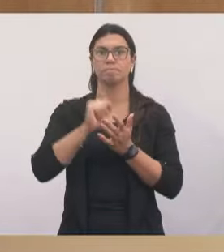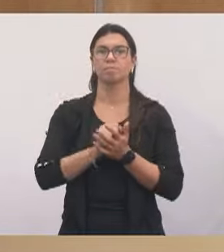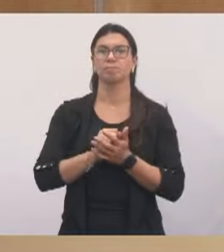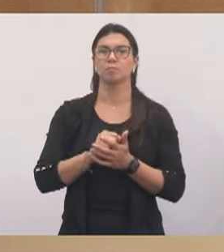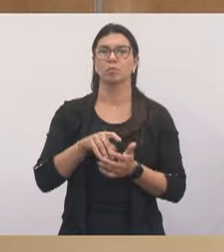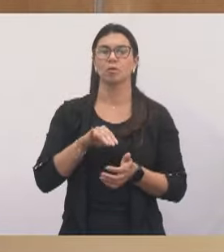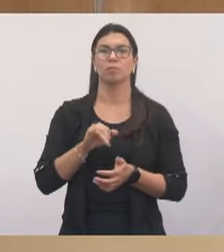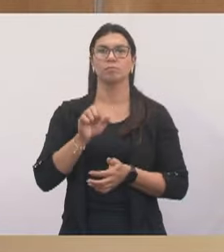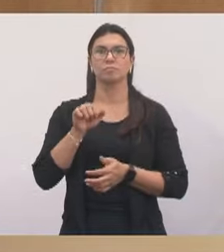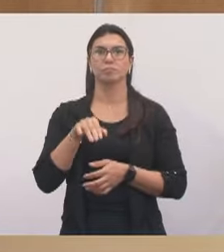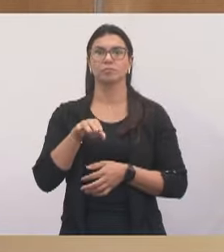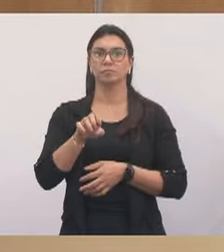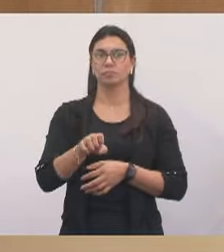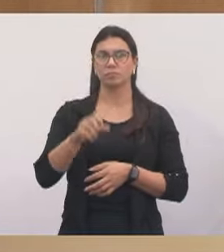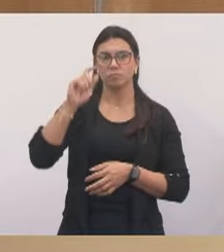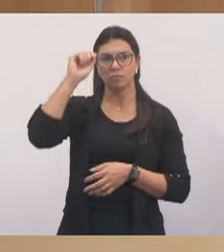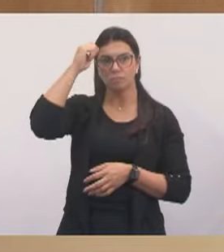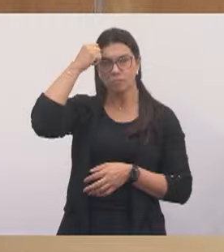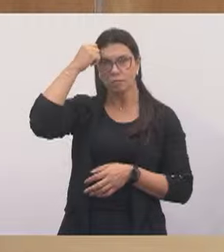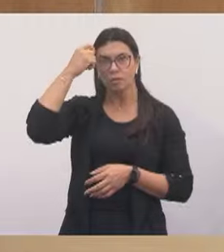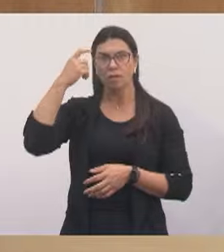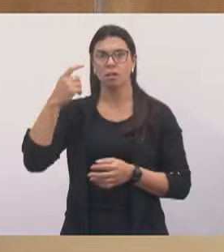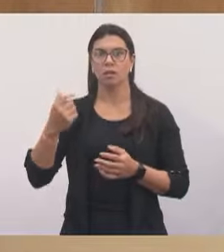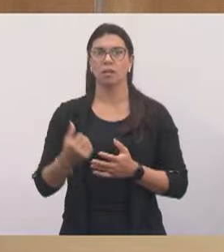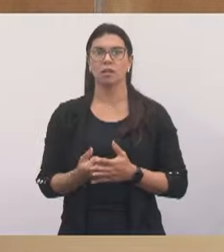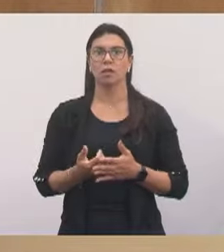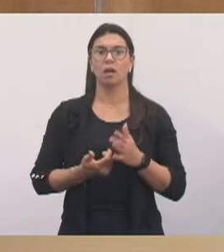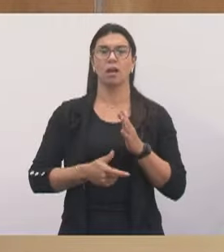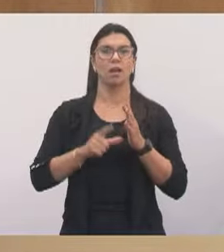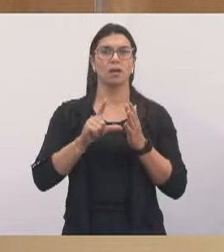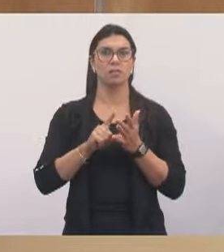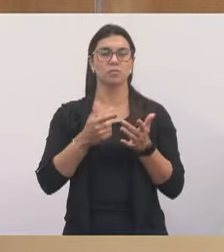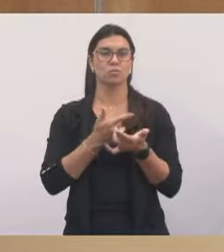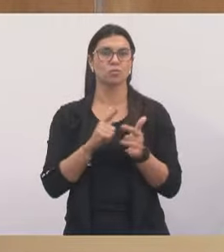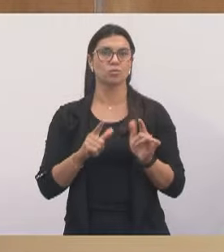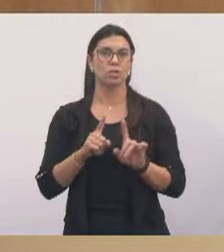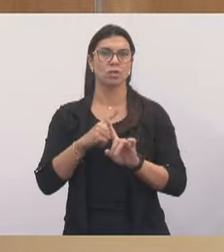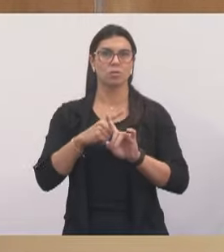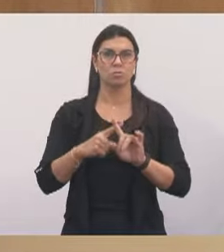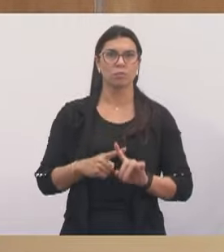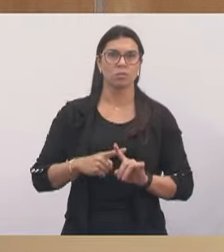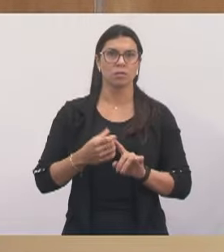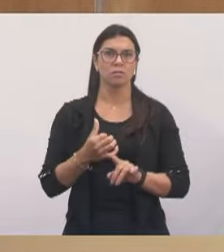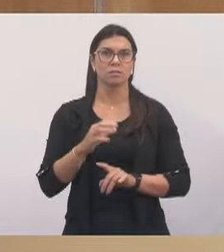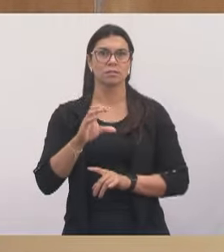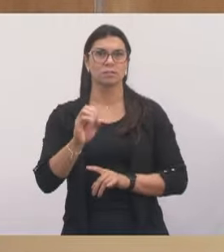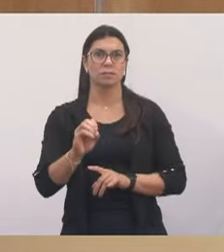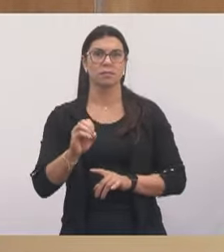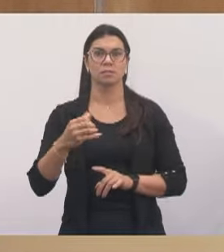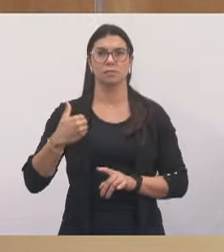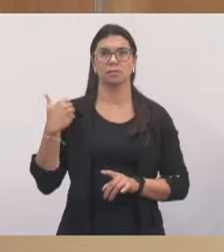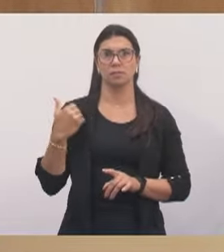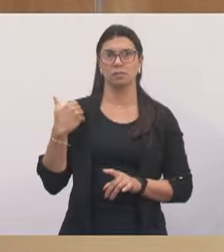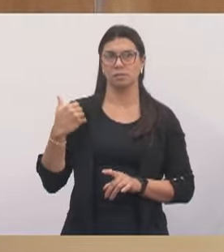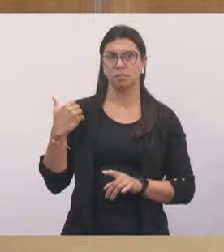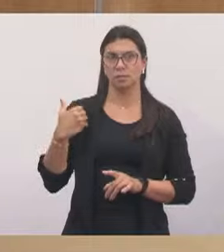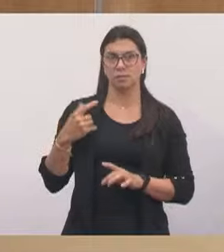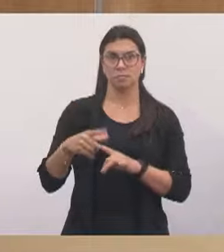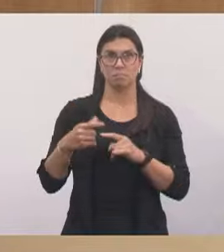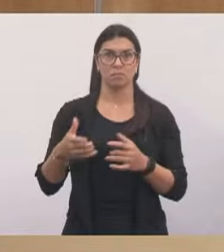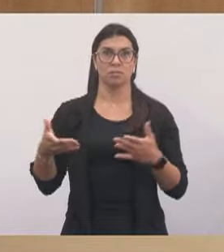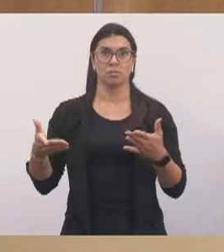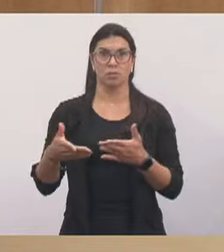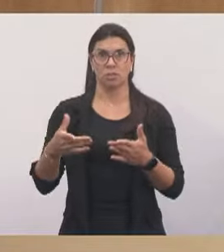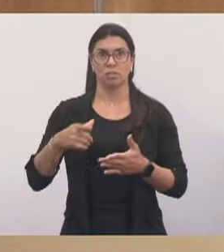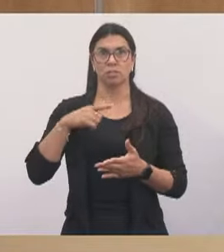exemplo, era impensável antes você ter um campeonato de pessoas que tinham acima de 60 anos, não é isso? E hoje no Ponte Preta